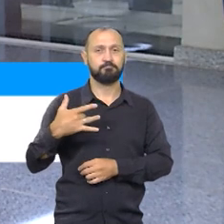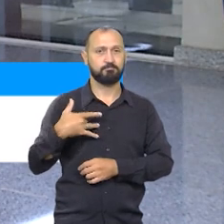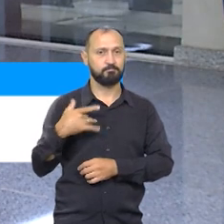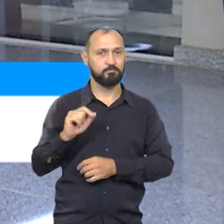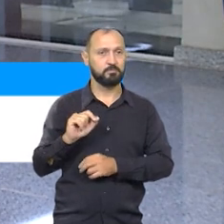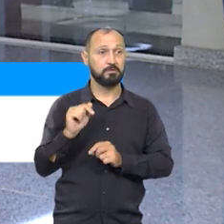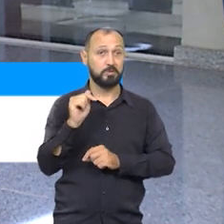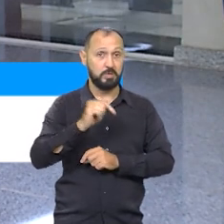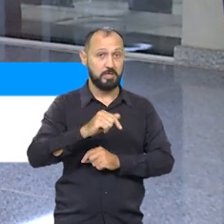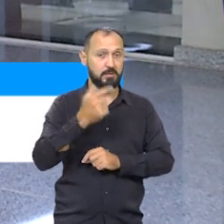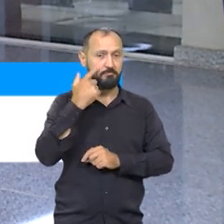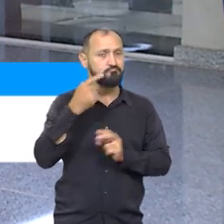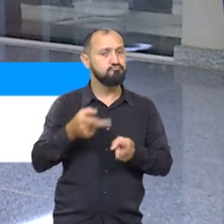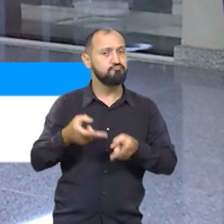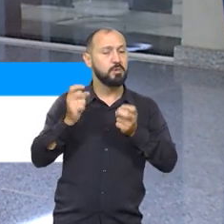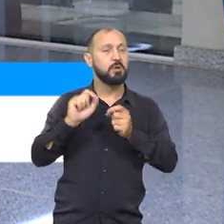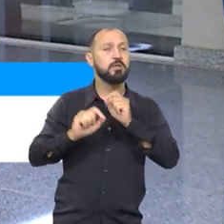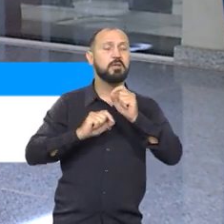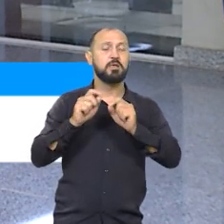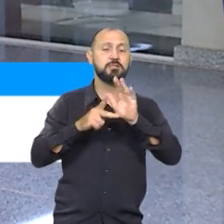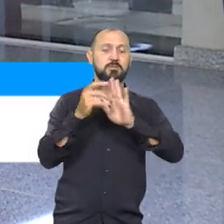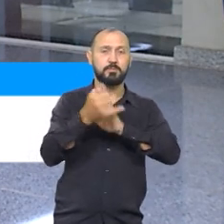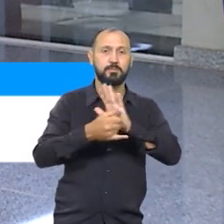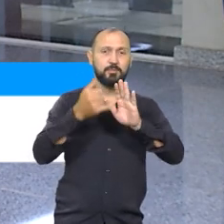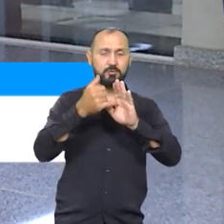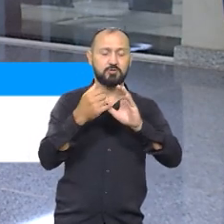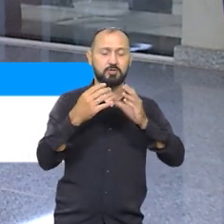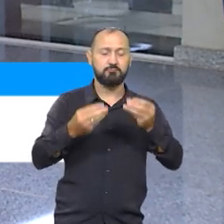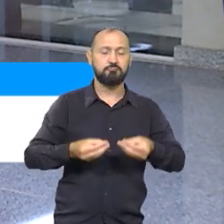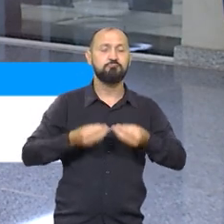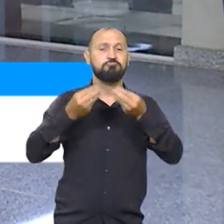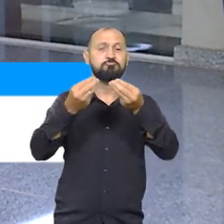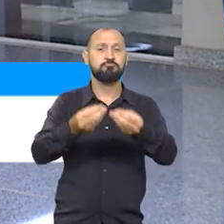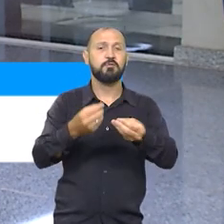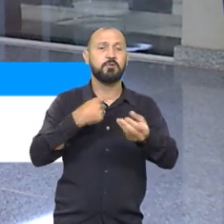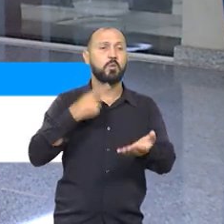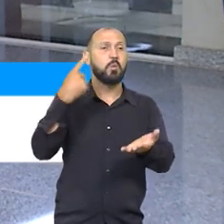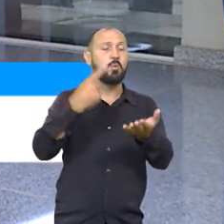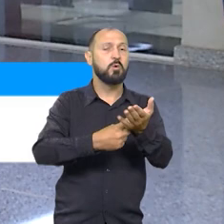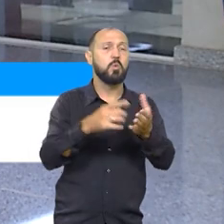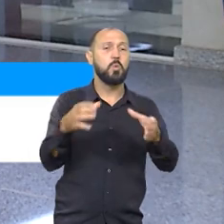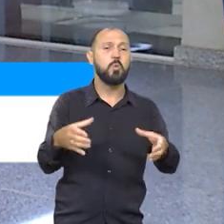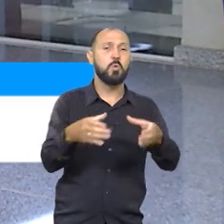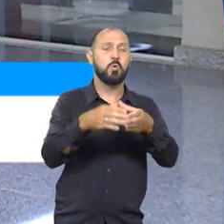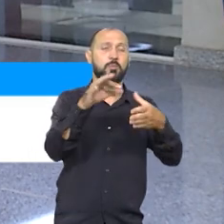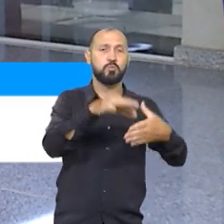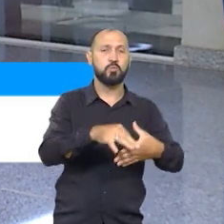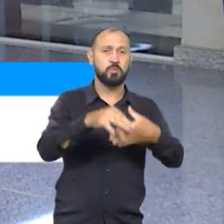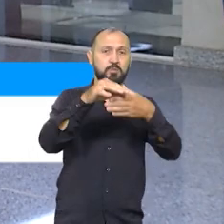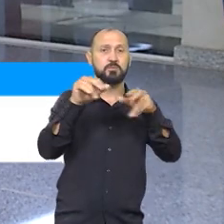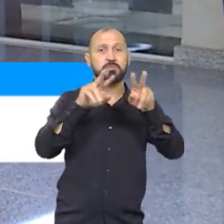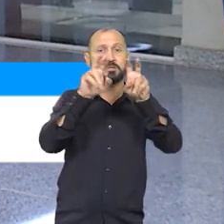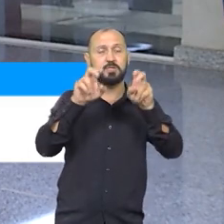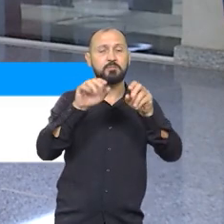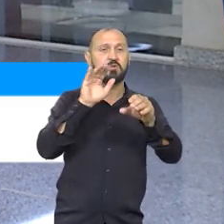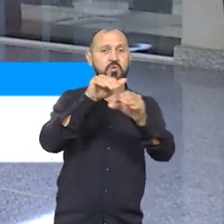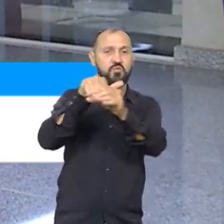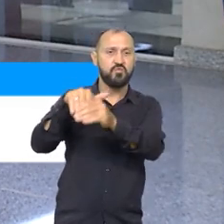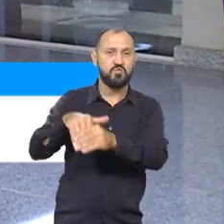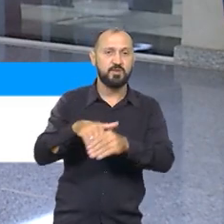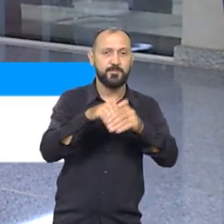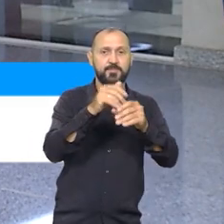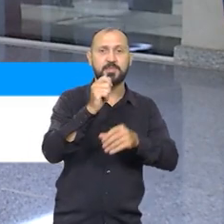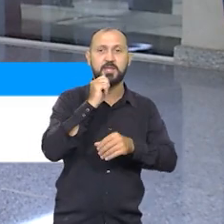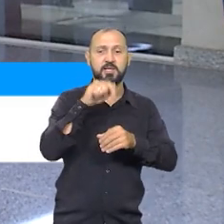de acordo com o parlamentar assim que o projeto for encaminhado será feito um acordo de lideranças para que a matéria seja